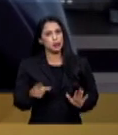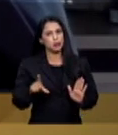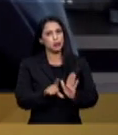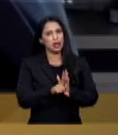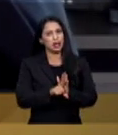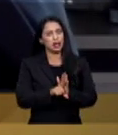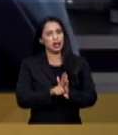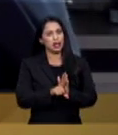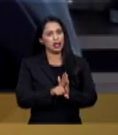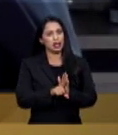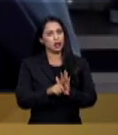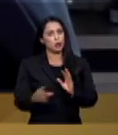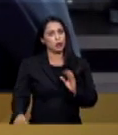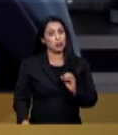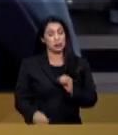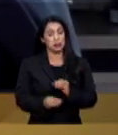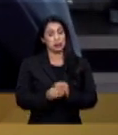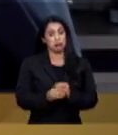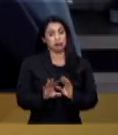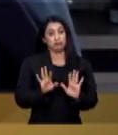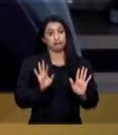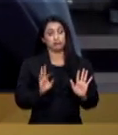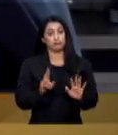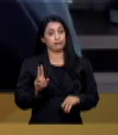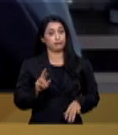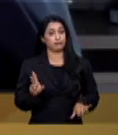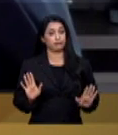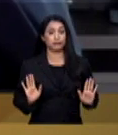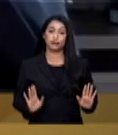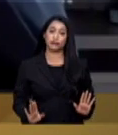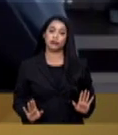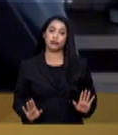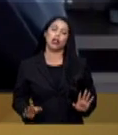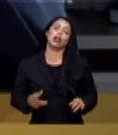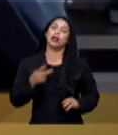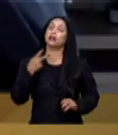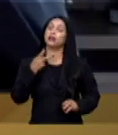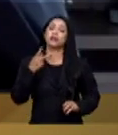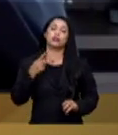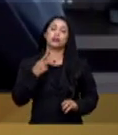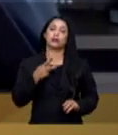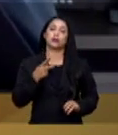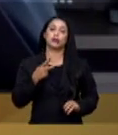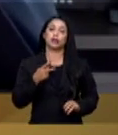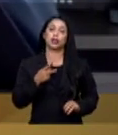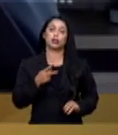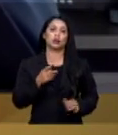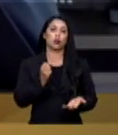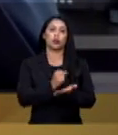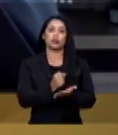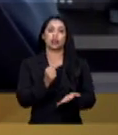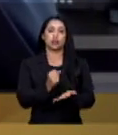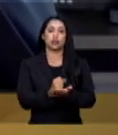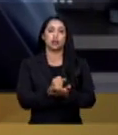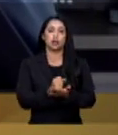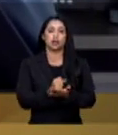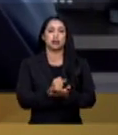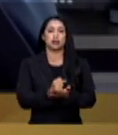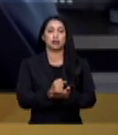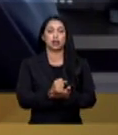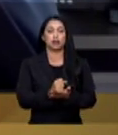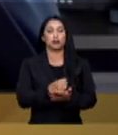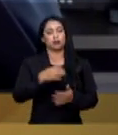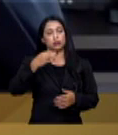genérica. Portanto, eu não estou me referindo a qualquer contratação temporária no